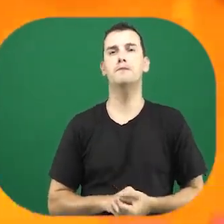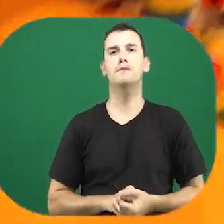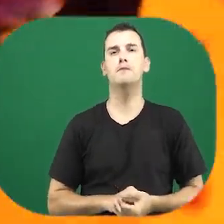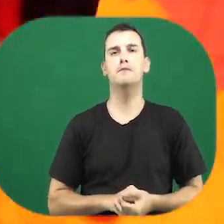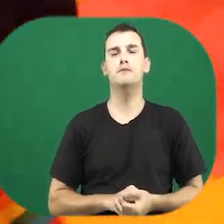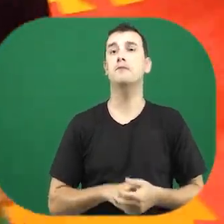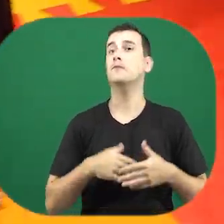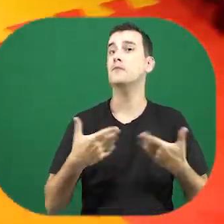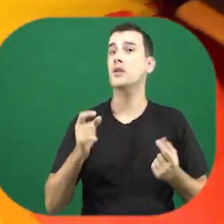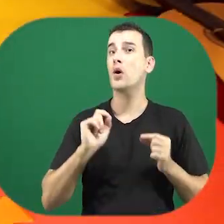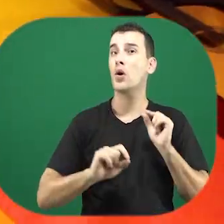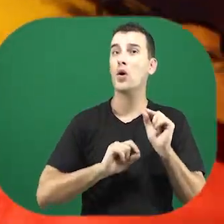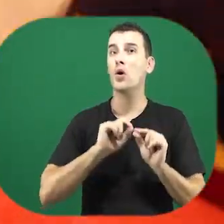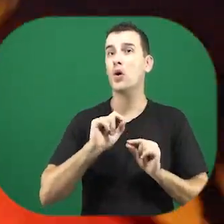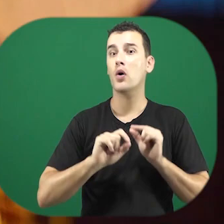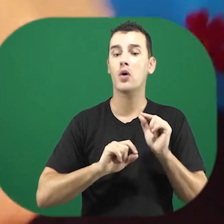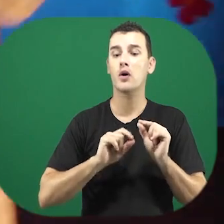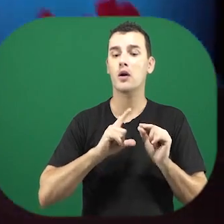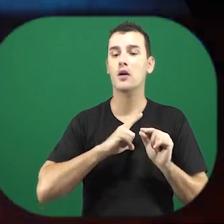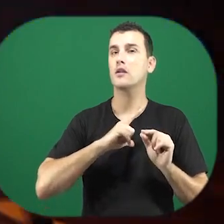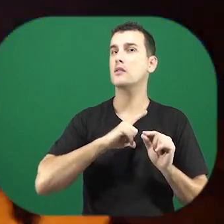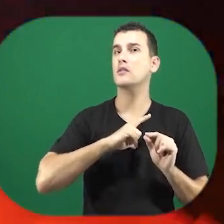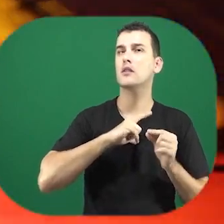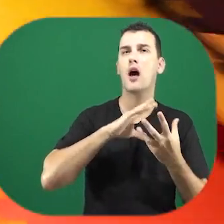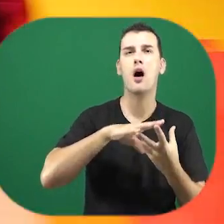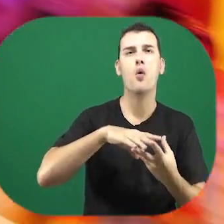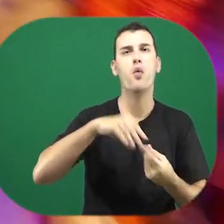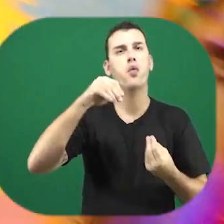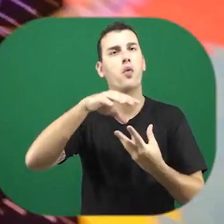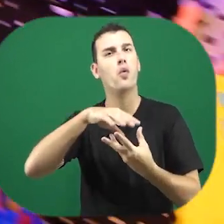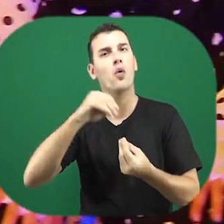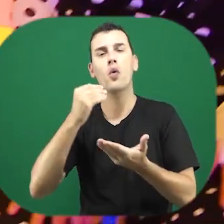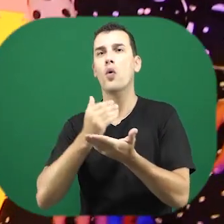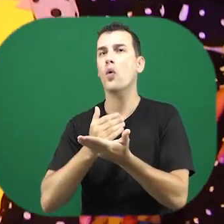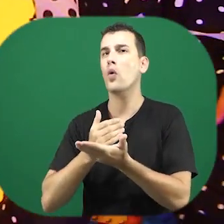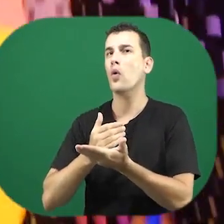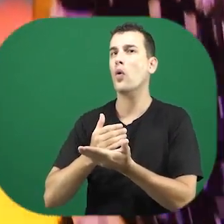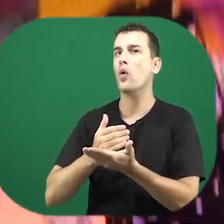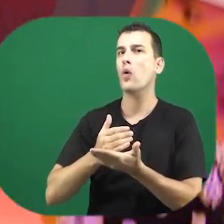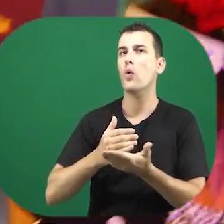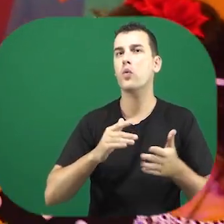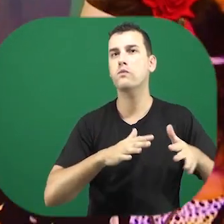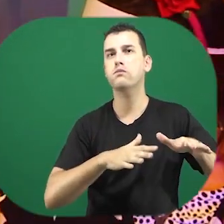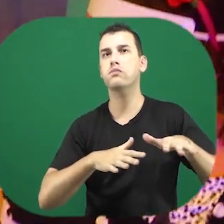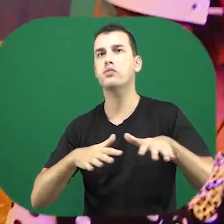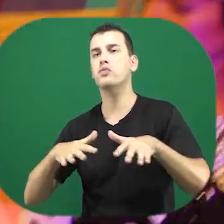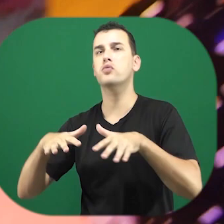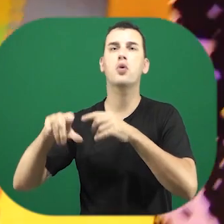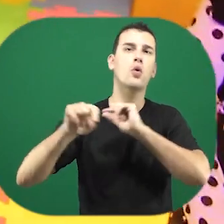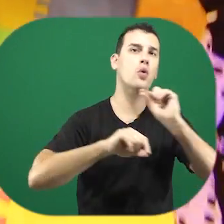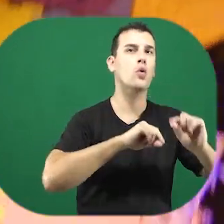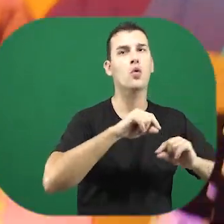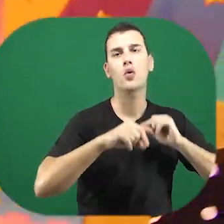Centenas de almas começaram a se juntar à princesa. Elas começaram a flutuar